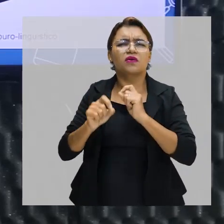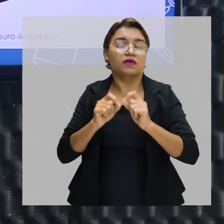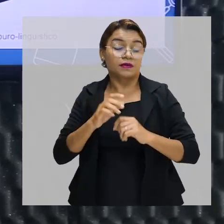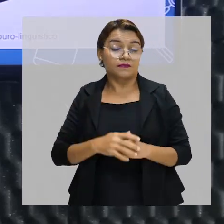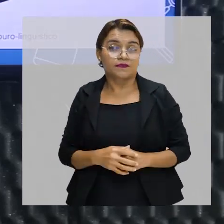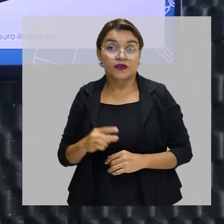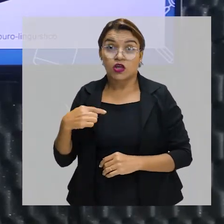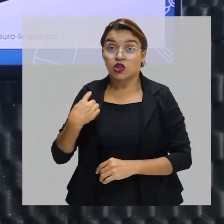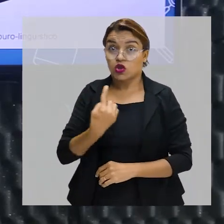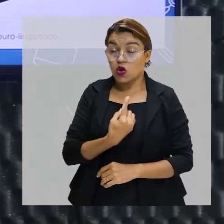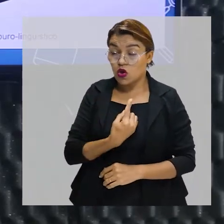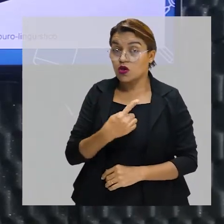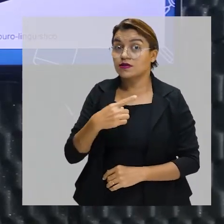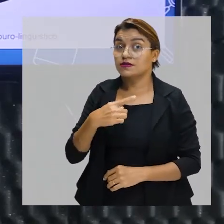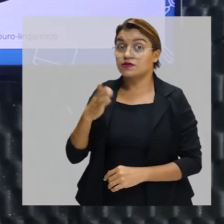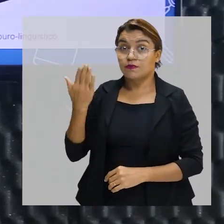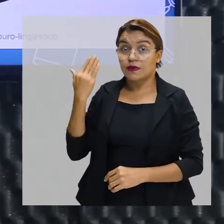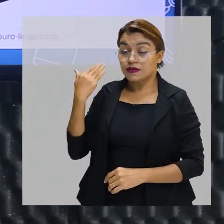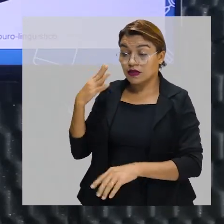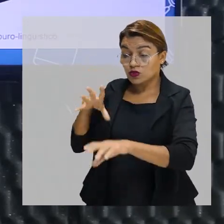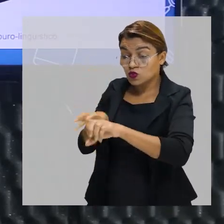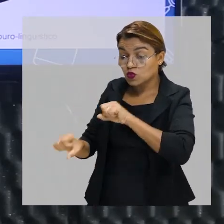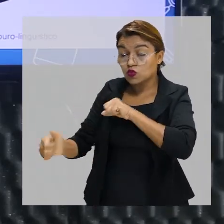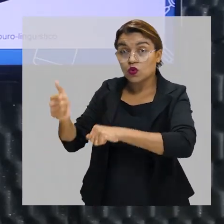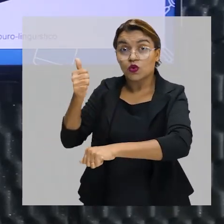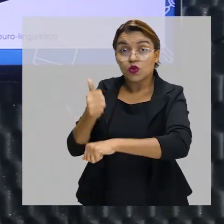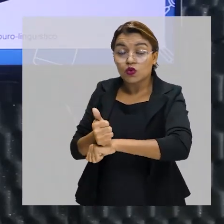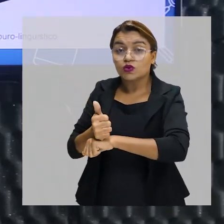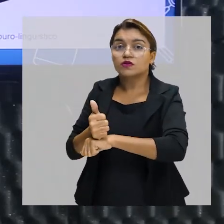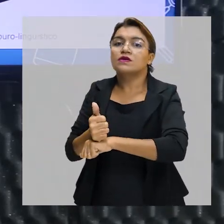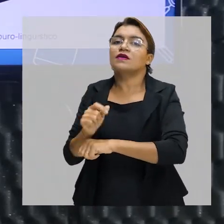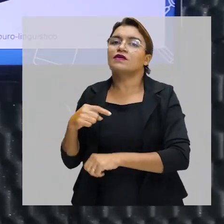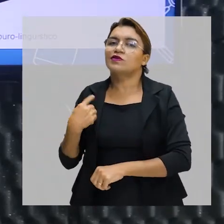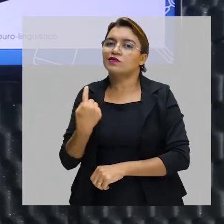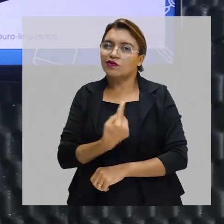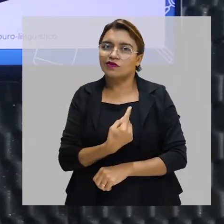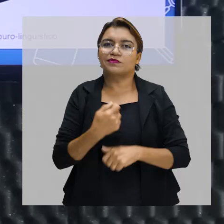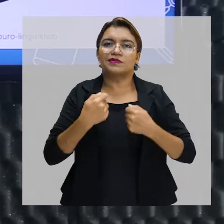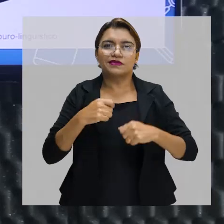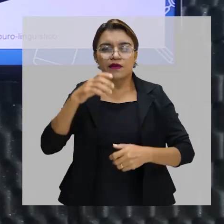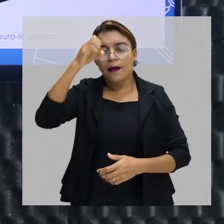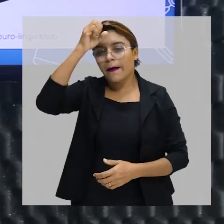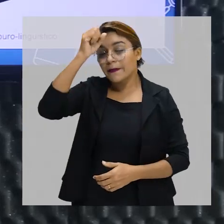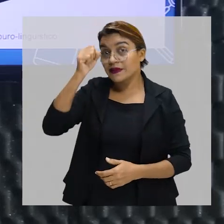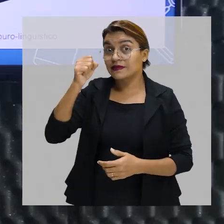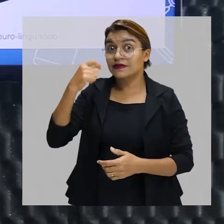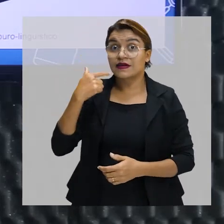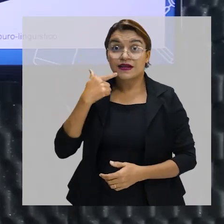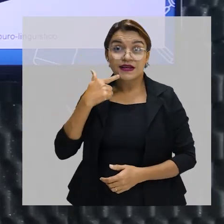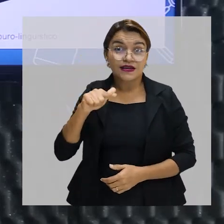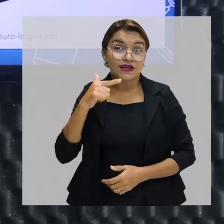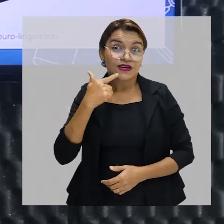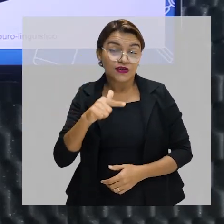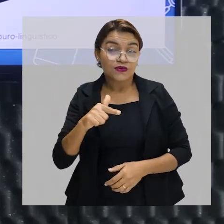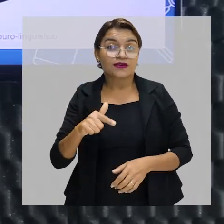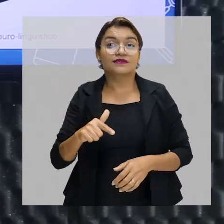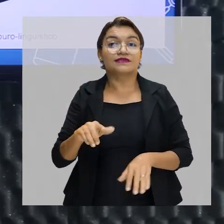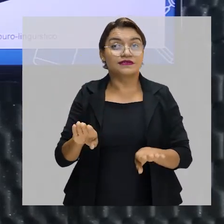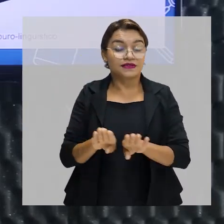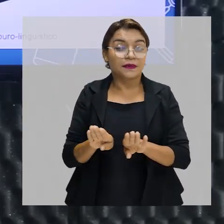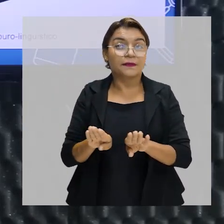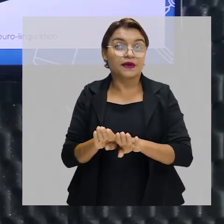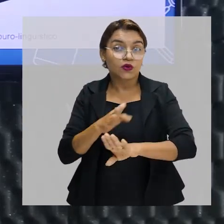somos colonizados por um povo, a tendência é aprender a língua e, obviamente,